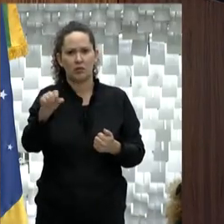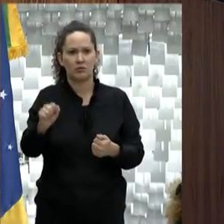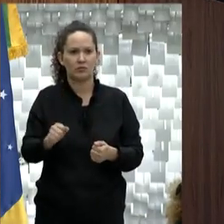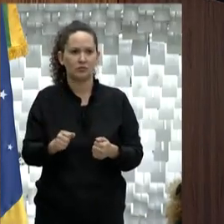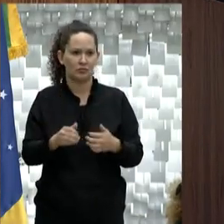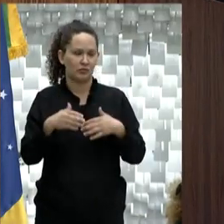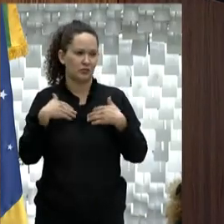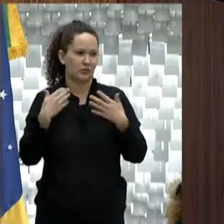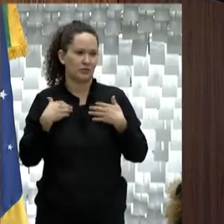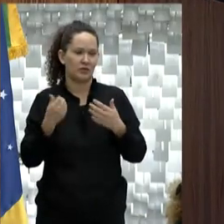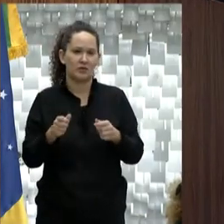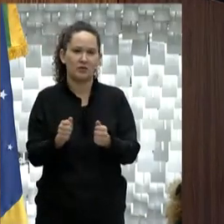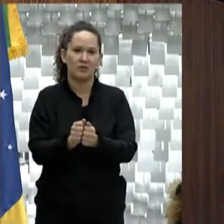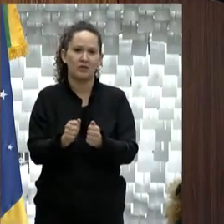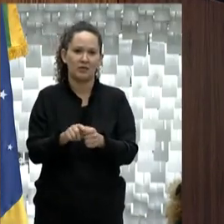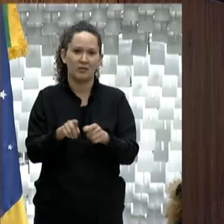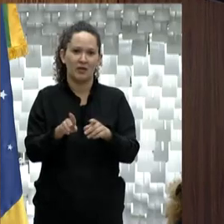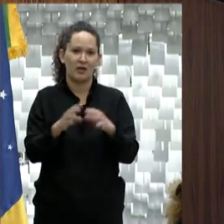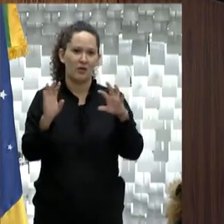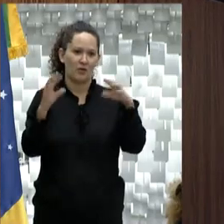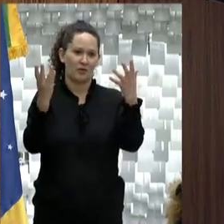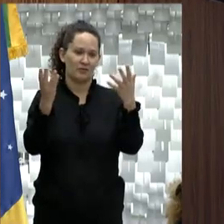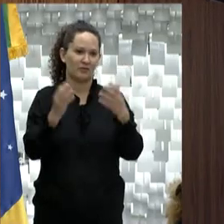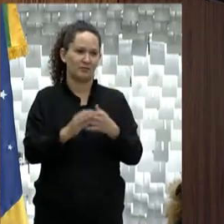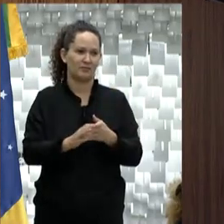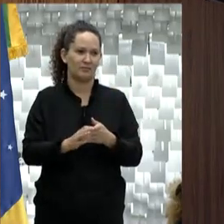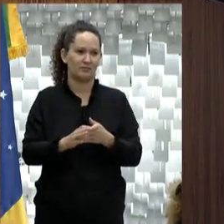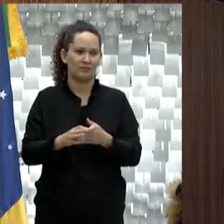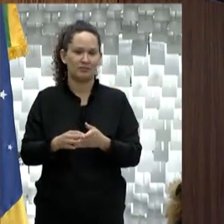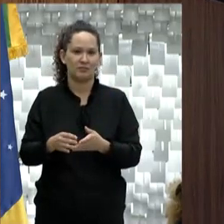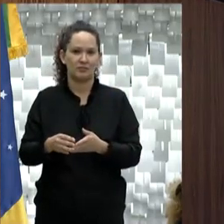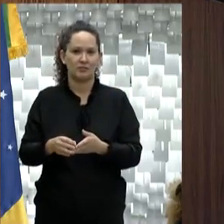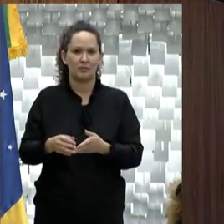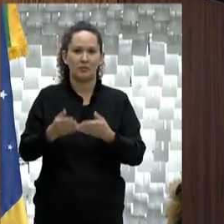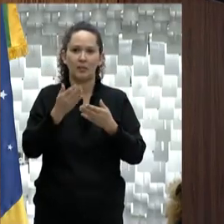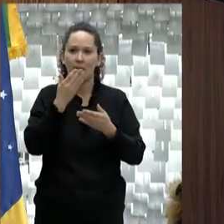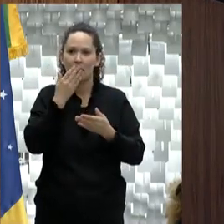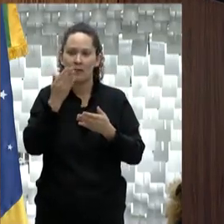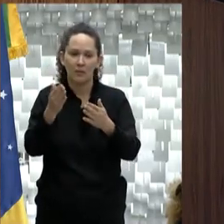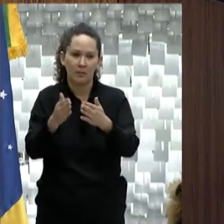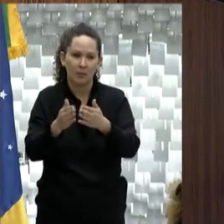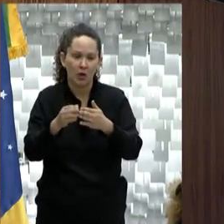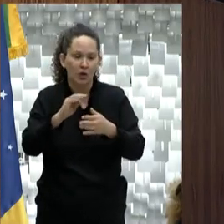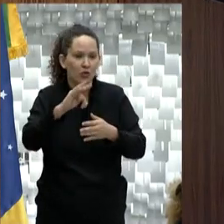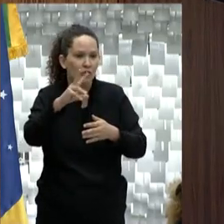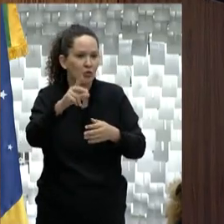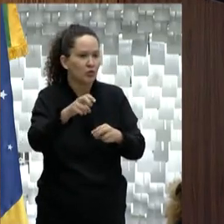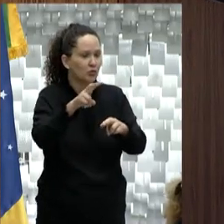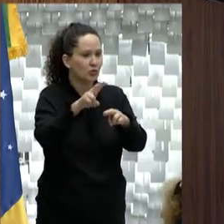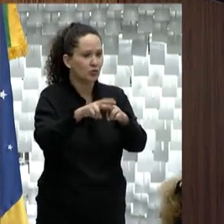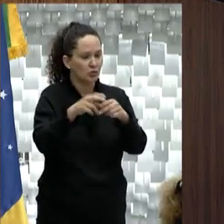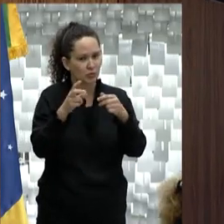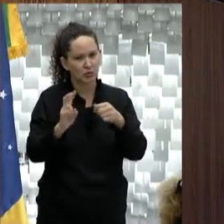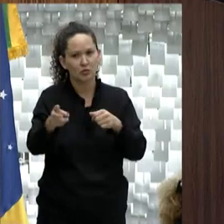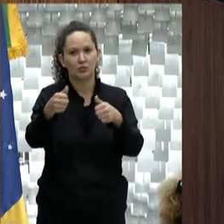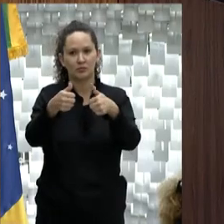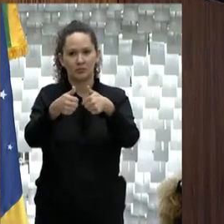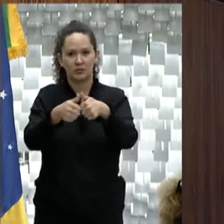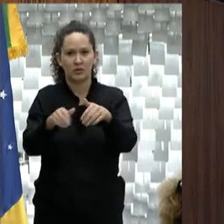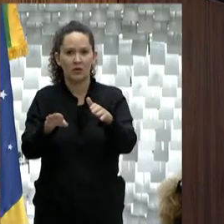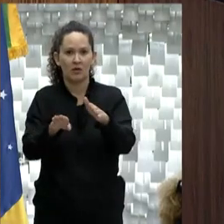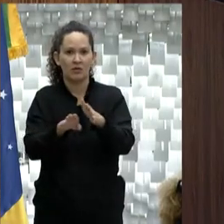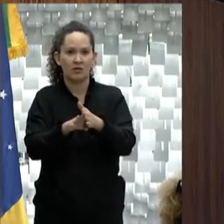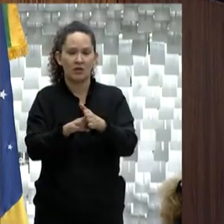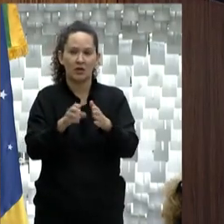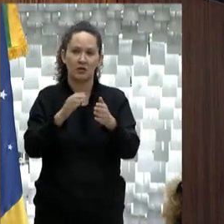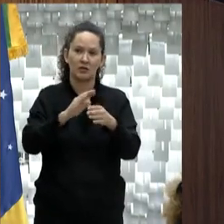sucesso este evento. Solicito a gentileza de todos permanecerem em seus lugares até a saída da